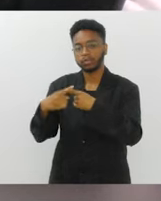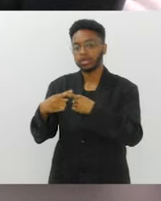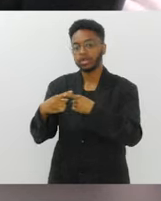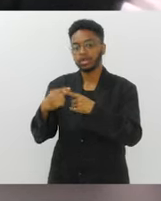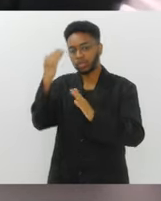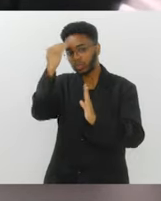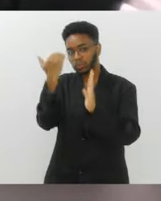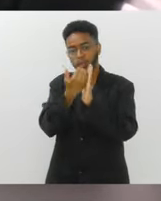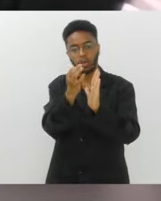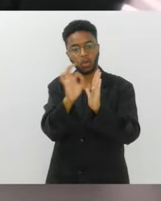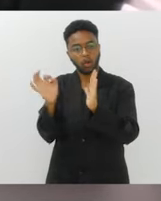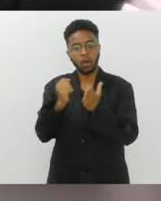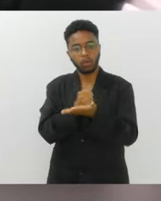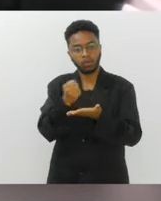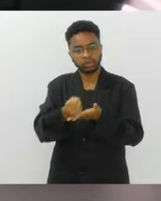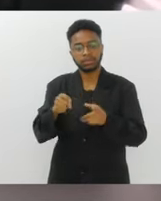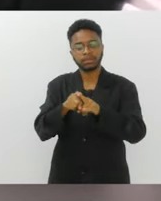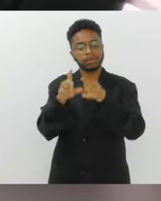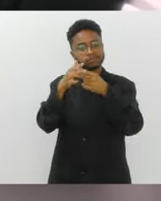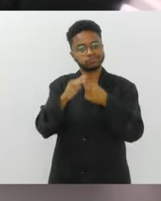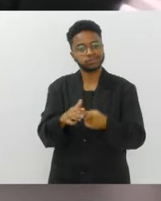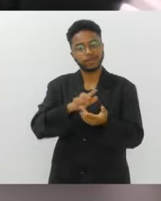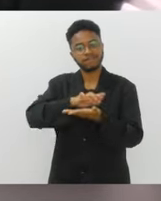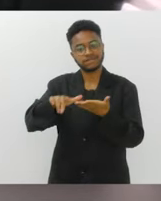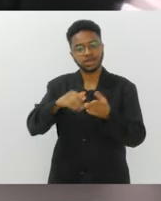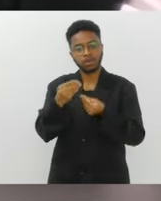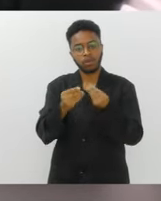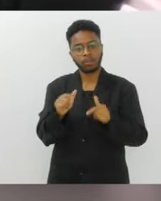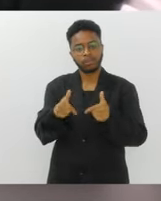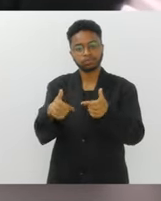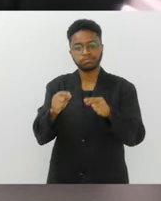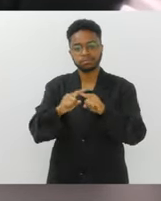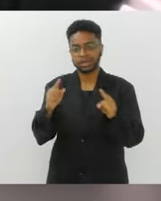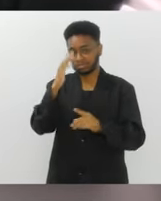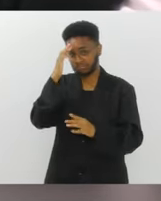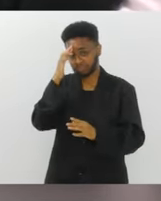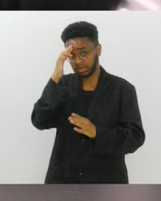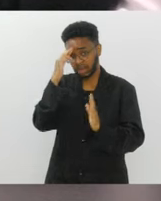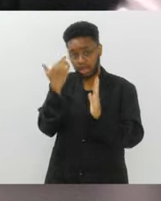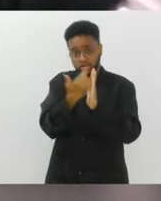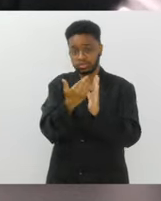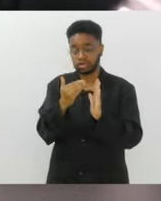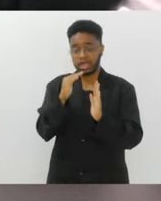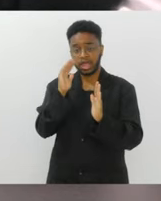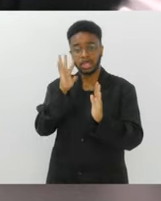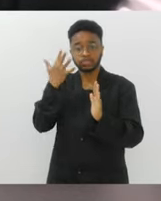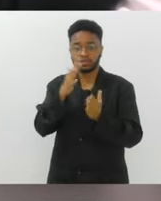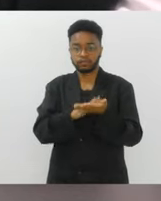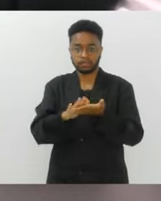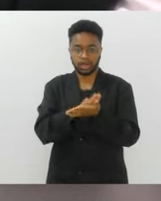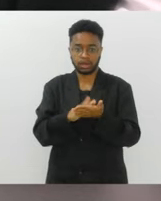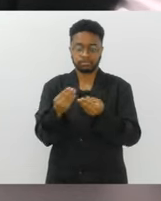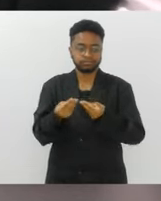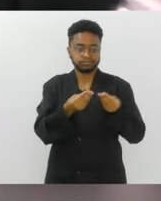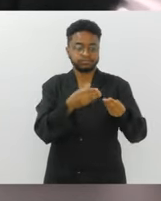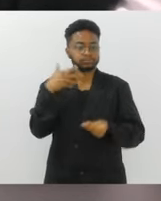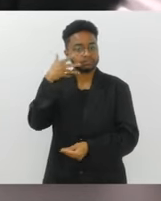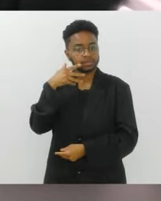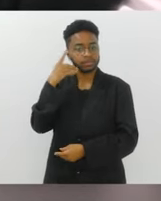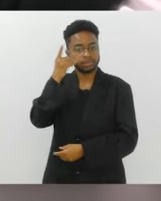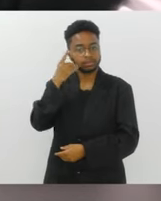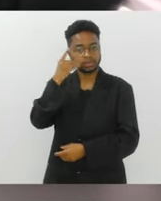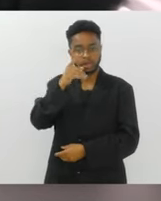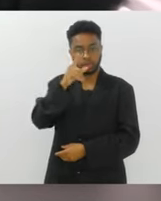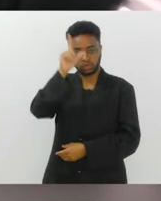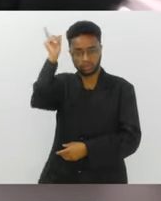e fizeram vários ajustes de condutas e não resolve. Com a palavra o presidente Luiz Paulo, peço a Vossa Excelência